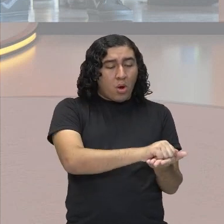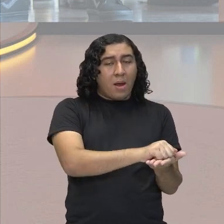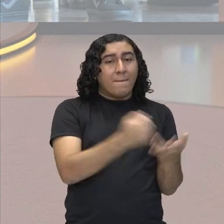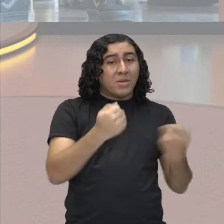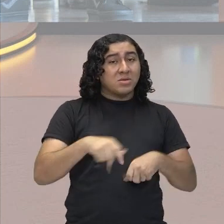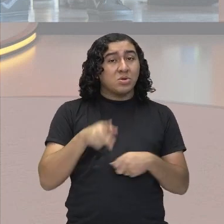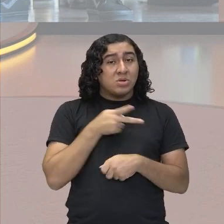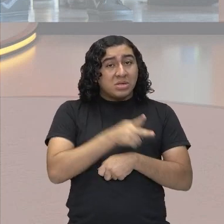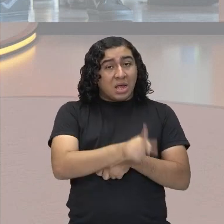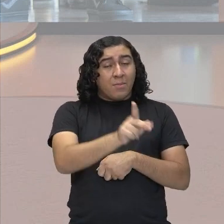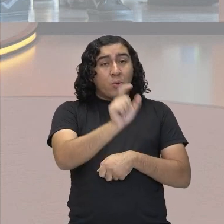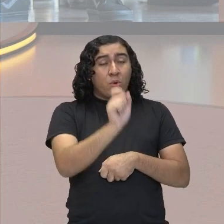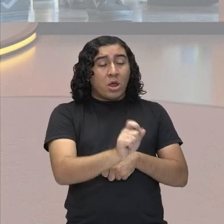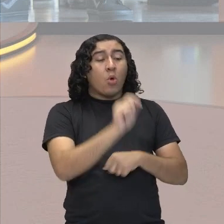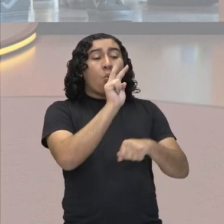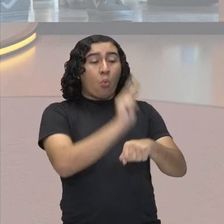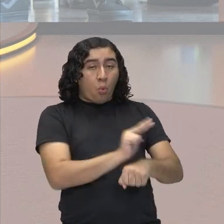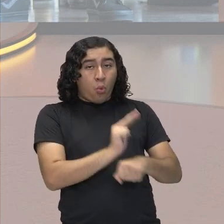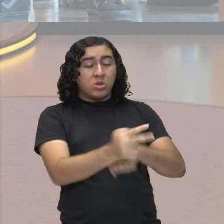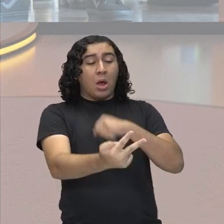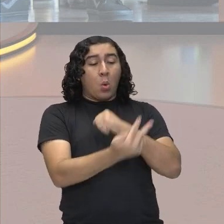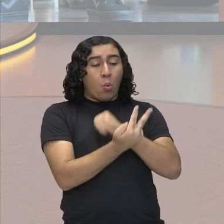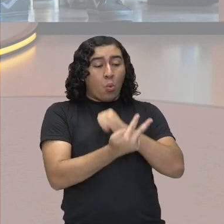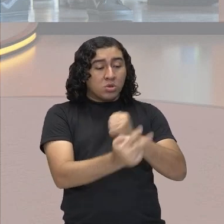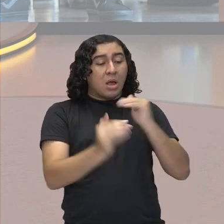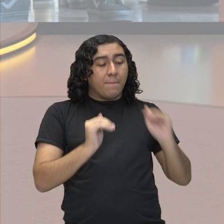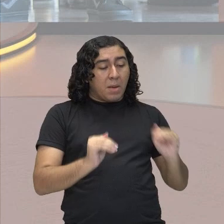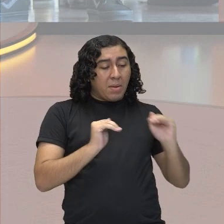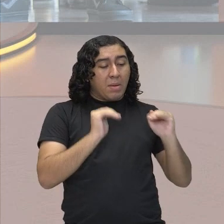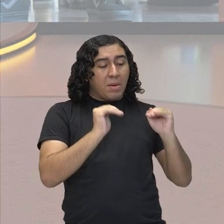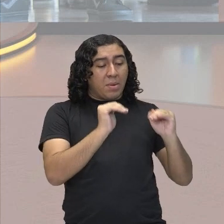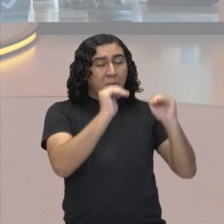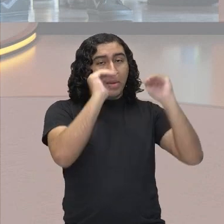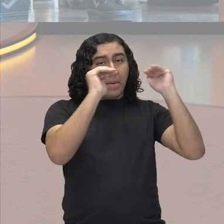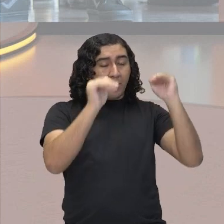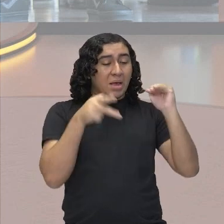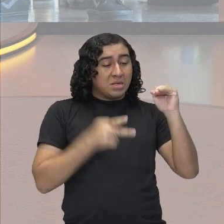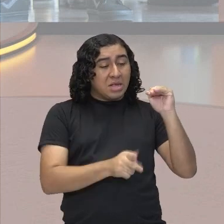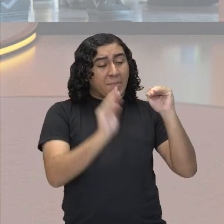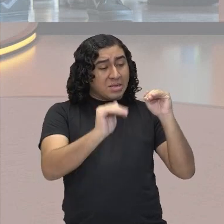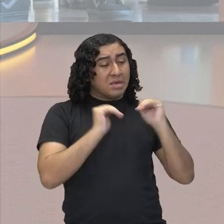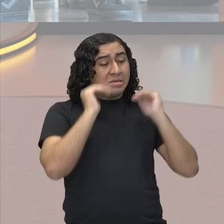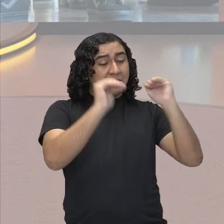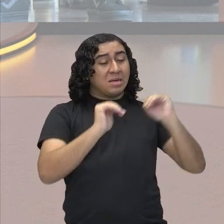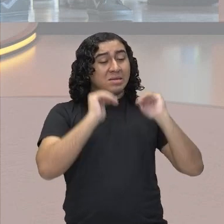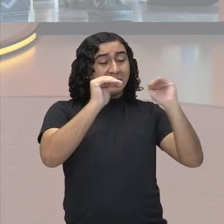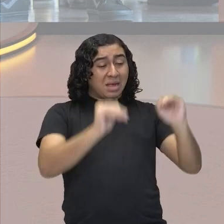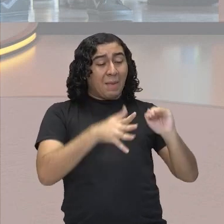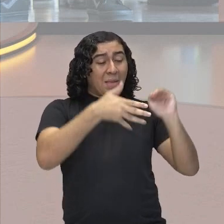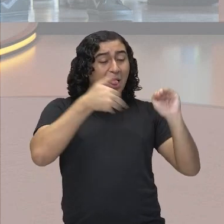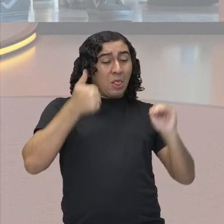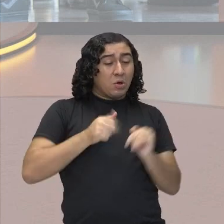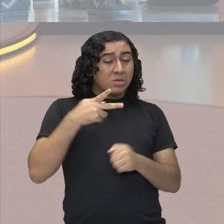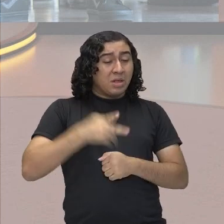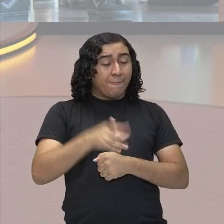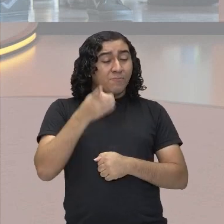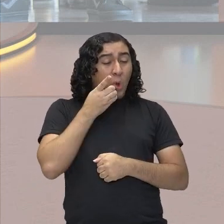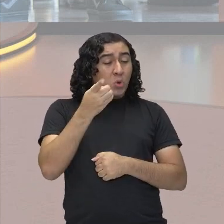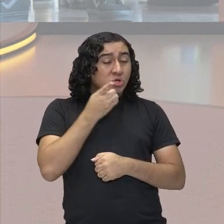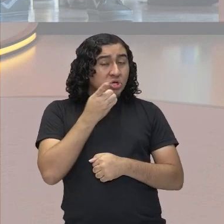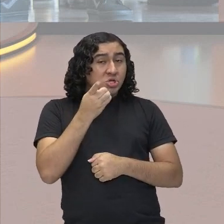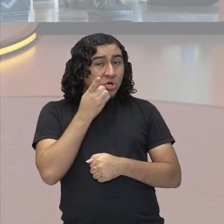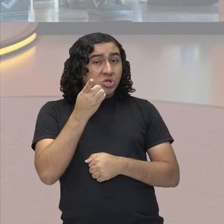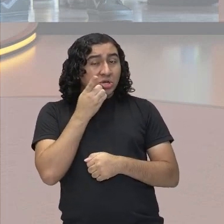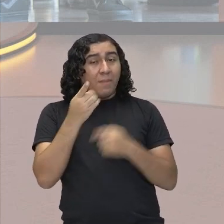sempre, né, me superar, sendo sempre o melhor de mim mesmo, e muitas